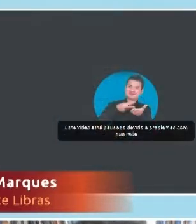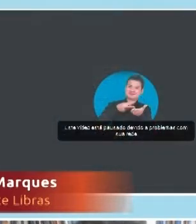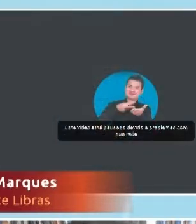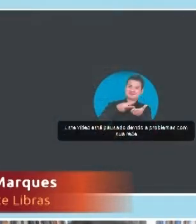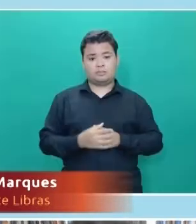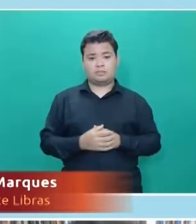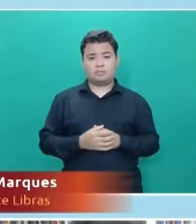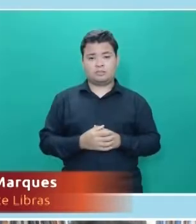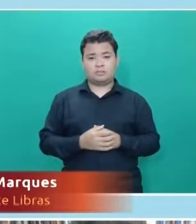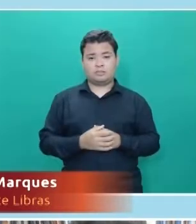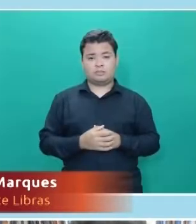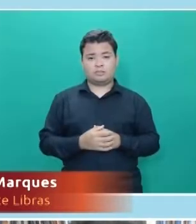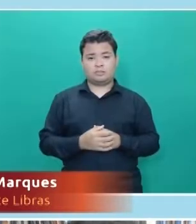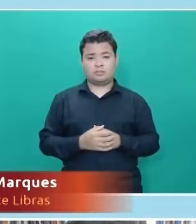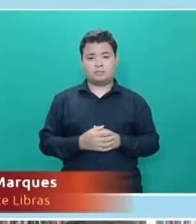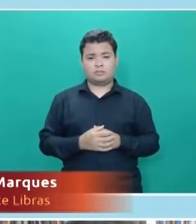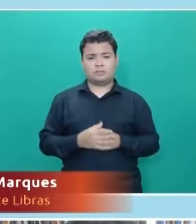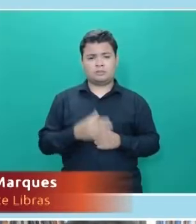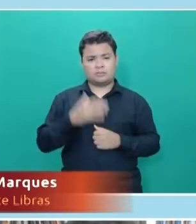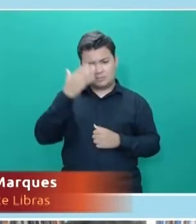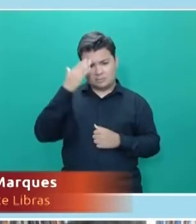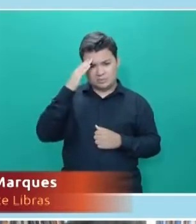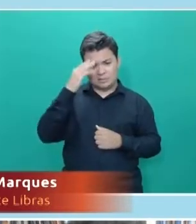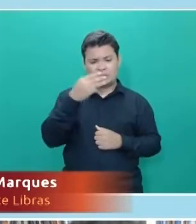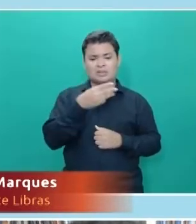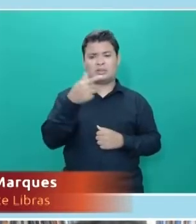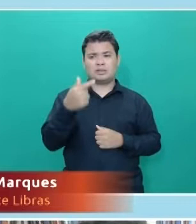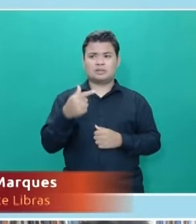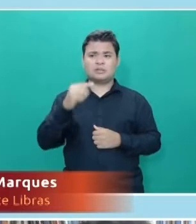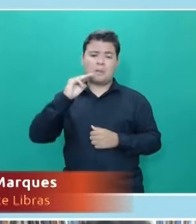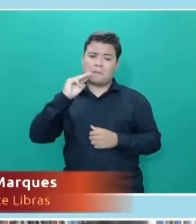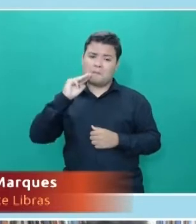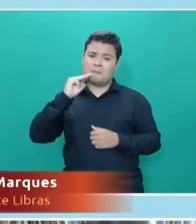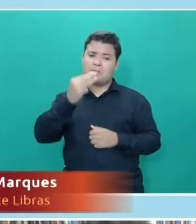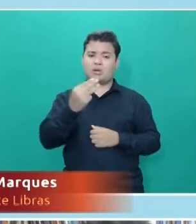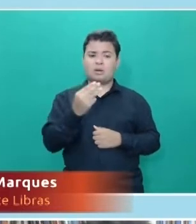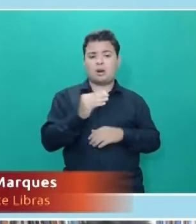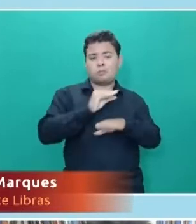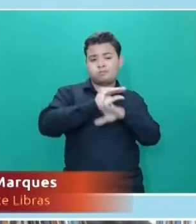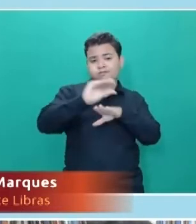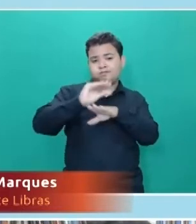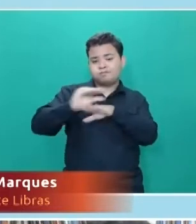pouco. Você está entendendo? 37 milhões de benefícios para pessoas